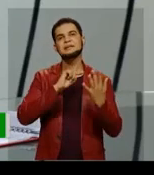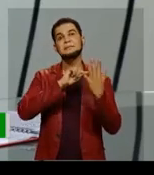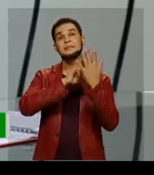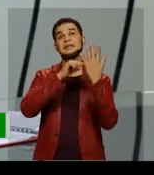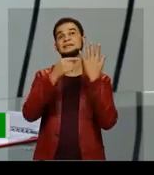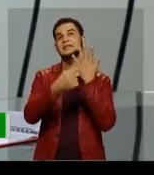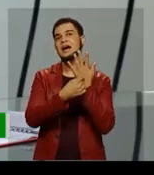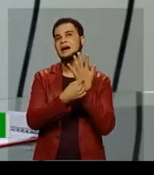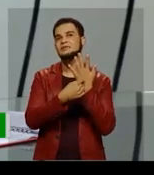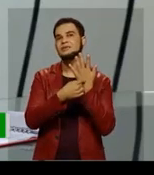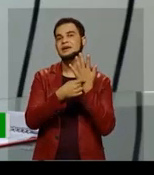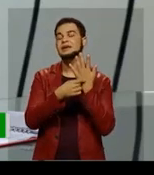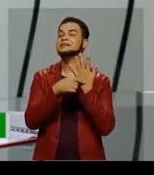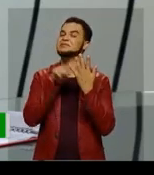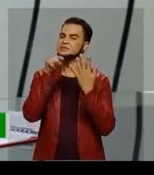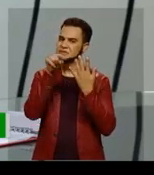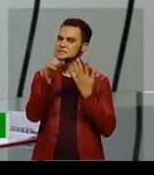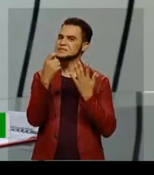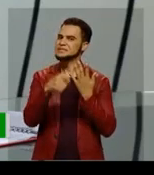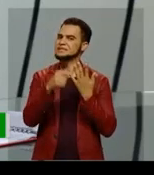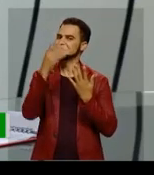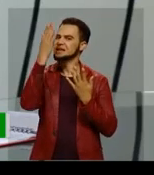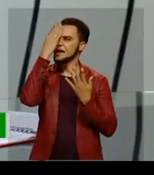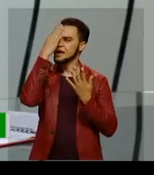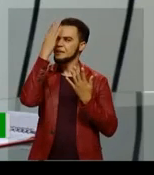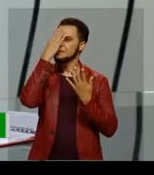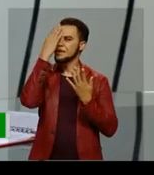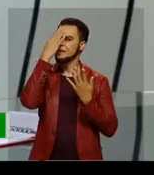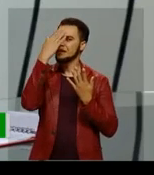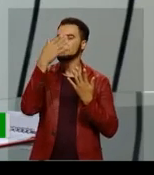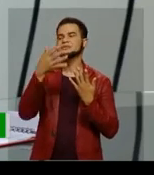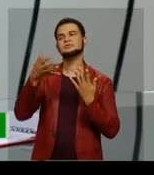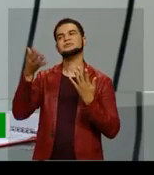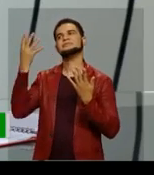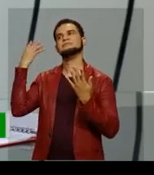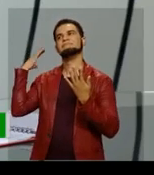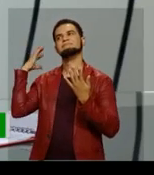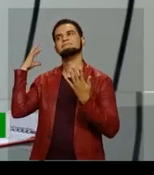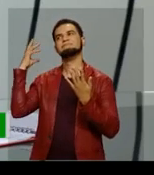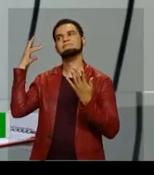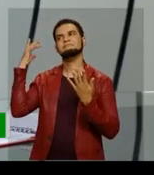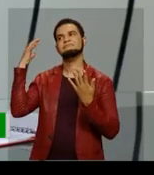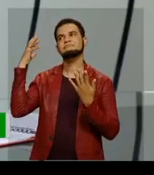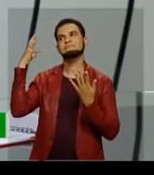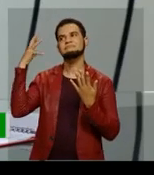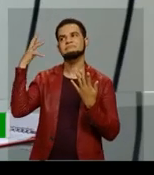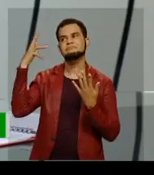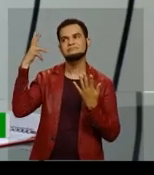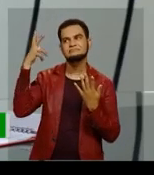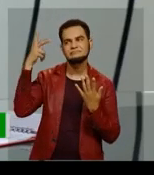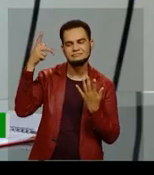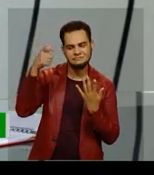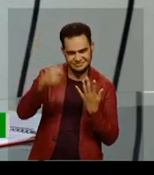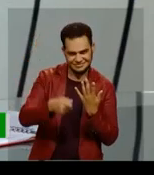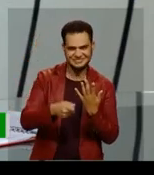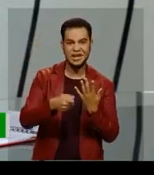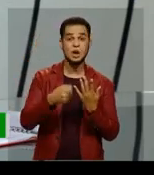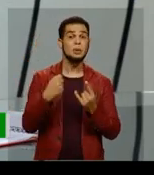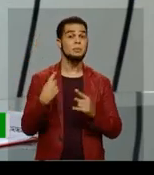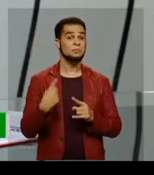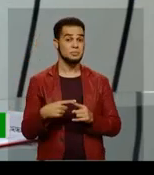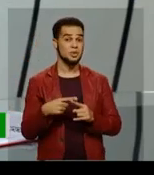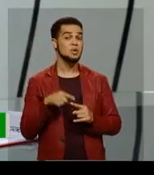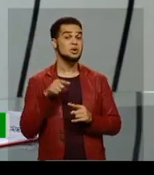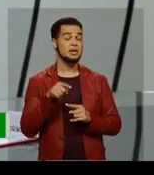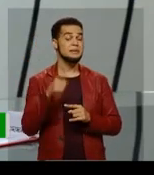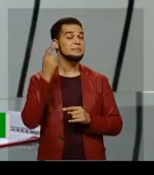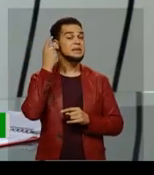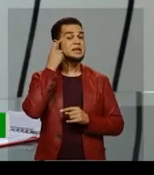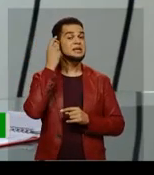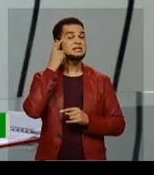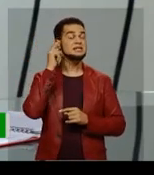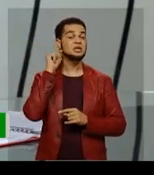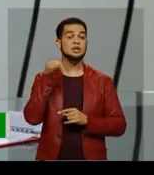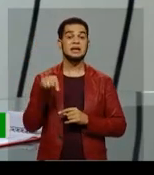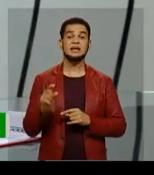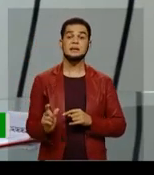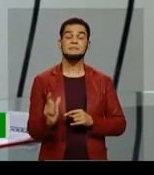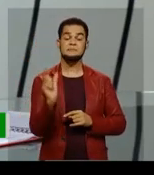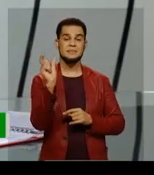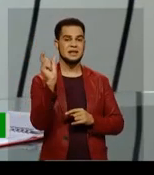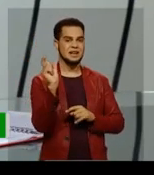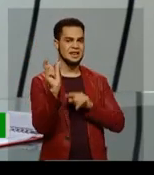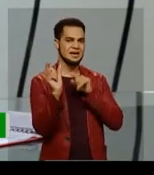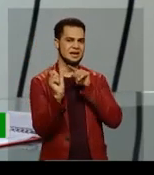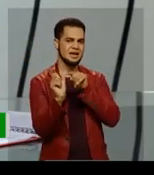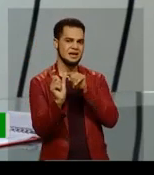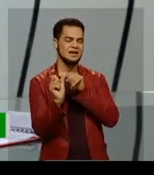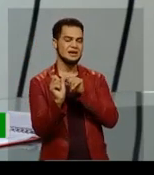entender o que ele colocou ali, levando em consideração que aquela palavra ali, que aquela